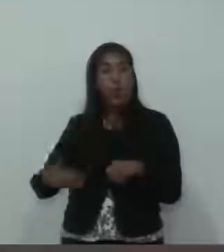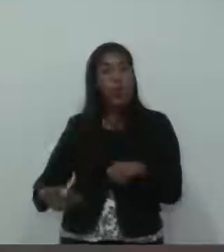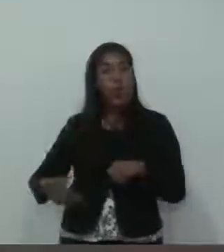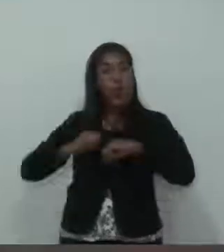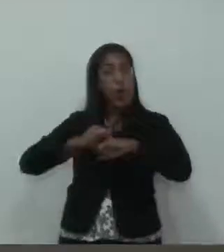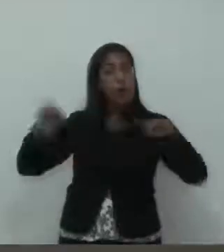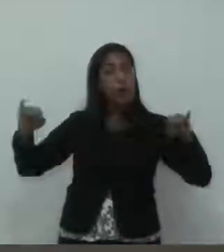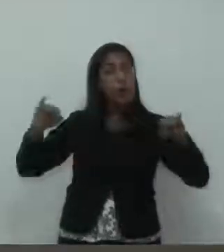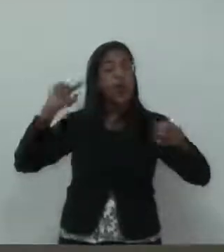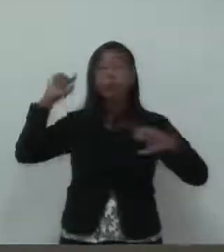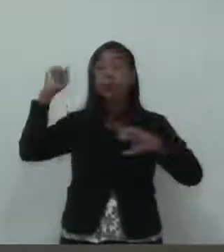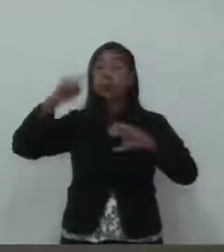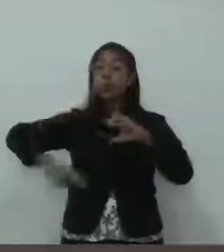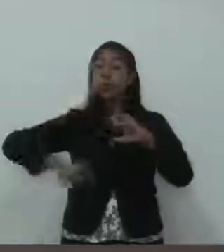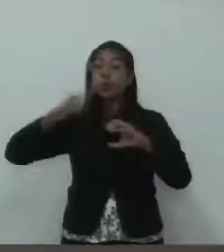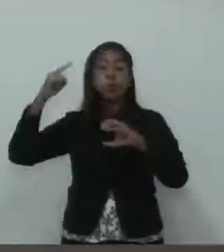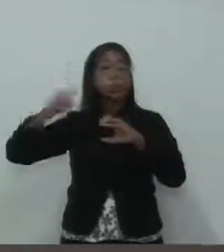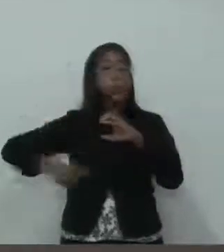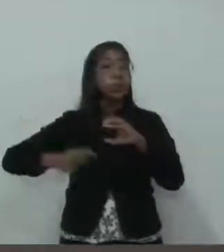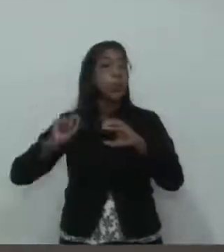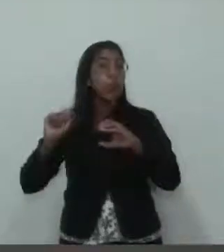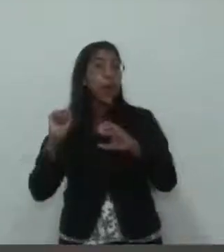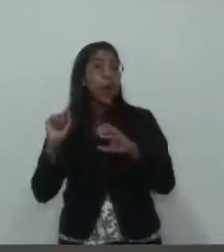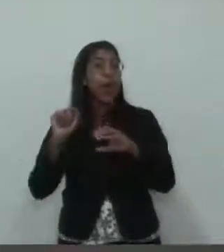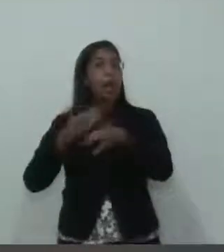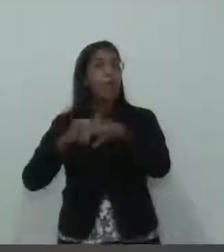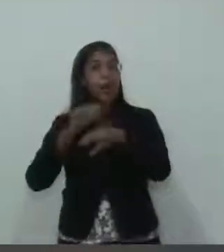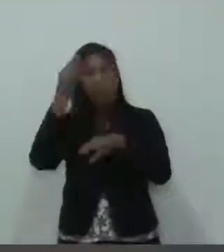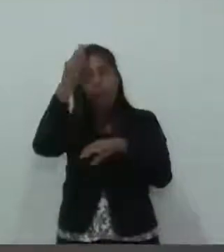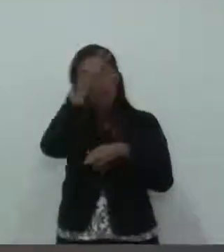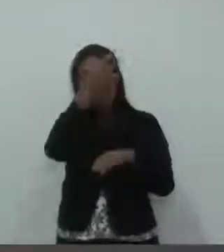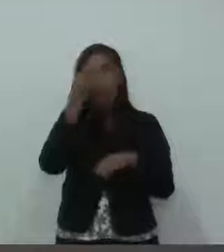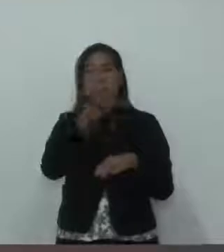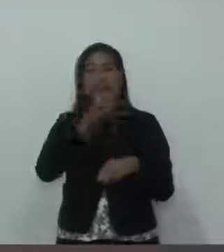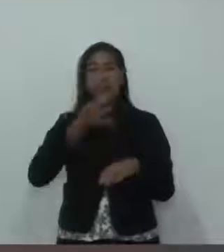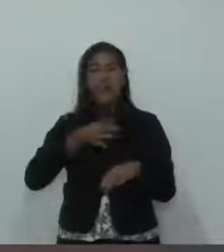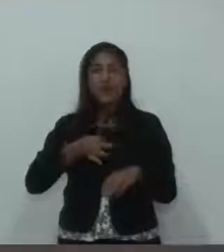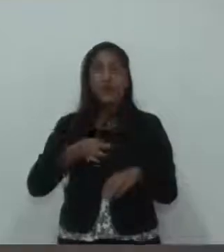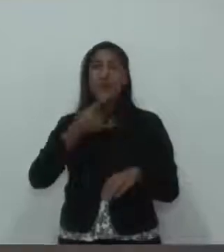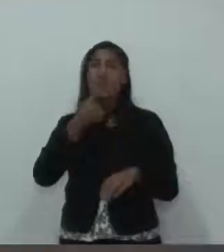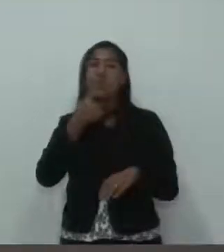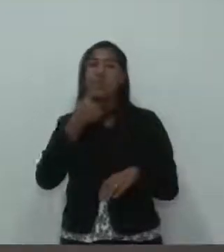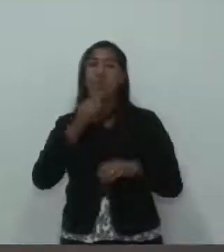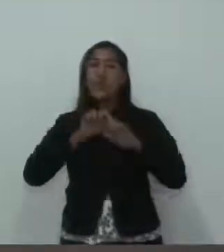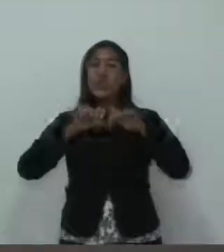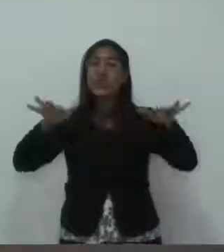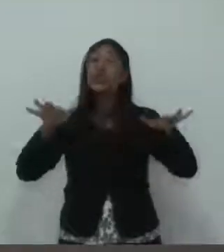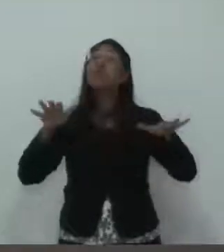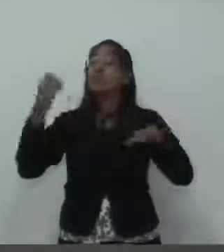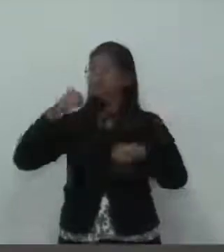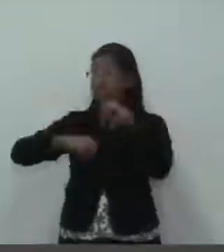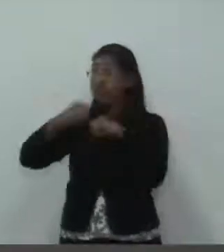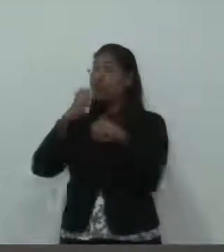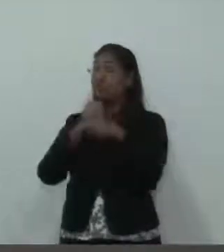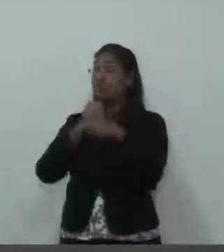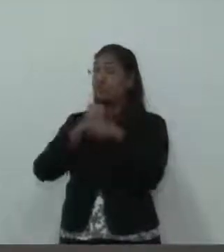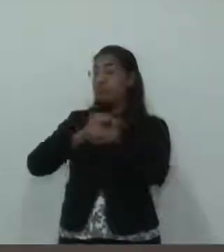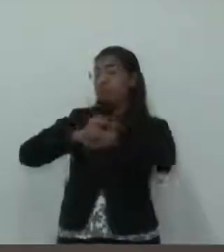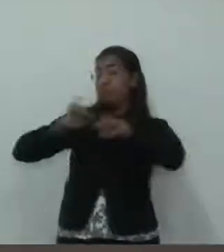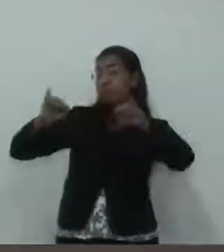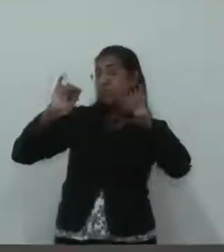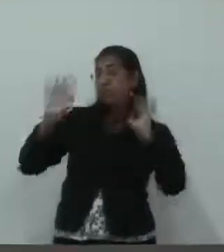que no mundo inteiro as previsões apontariam para o crescimento do sarampo. O Brasil não está fora do surto, porque em 2018 já